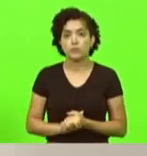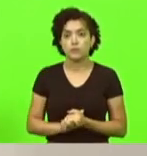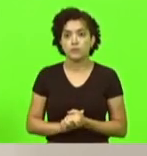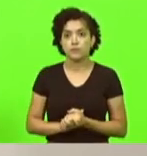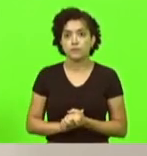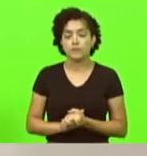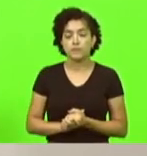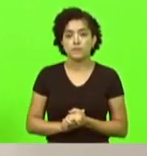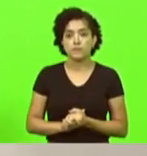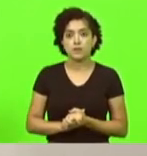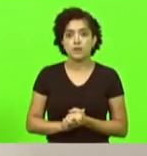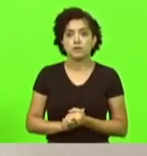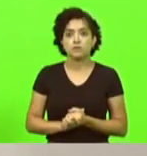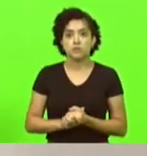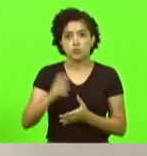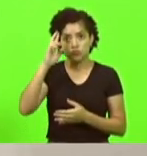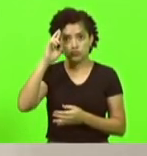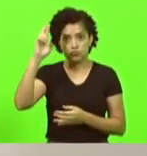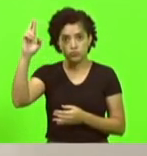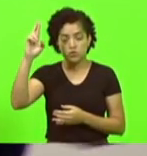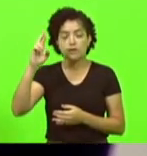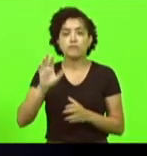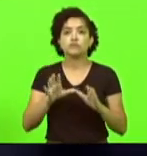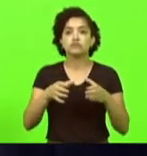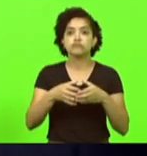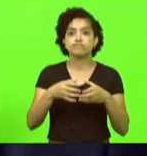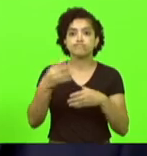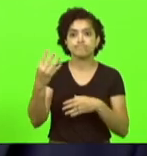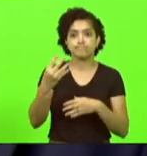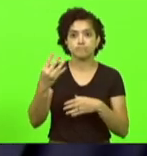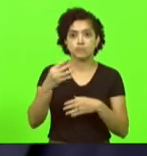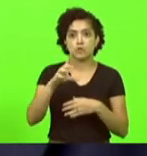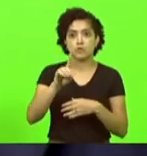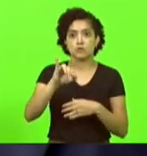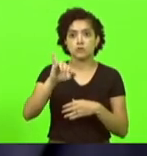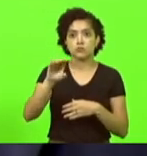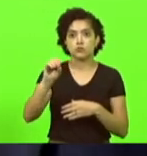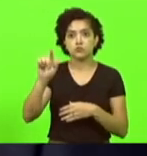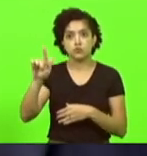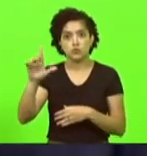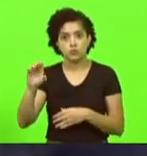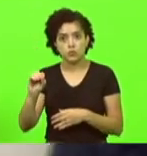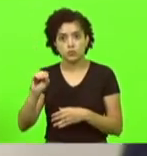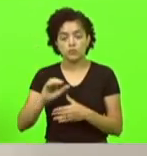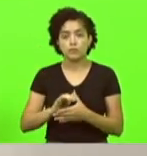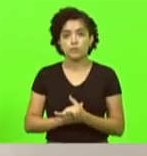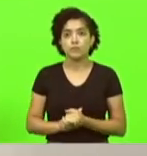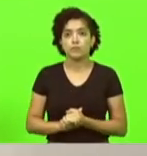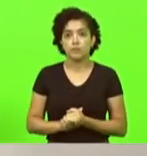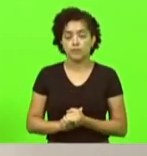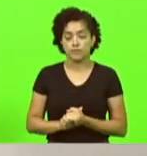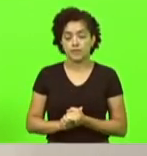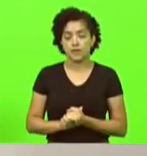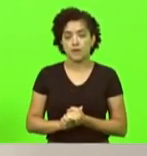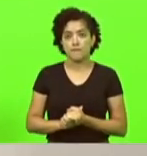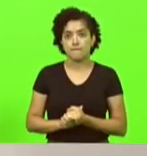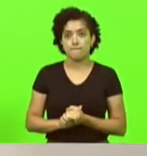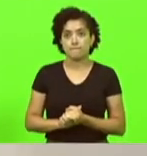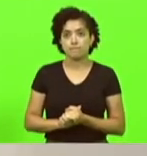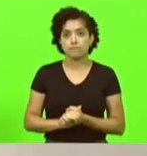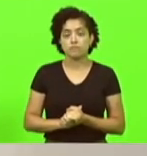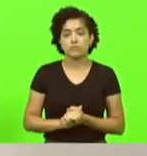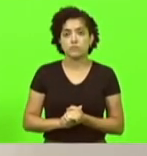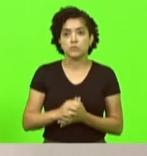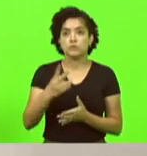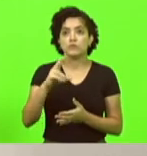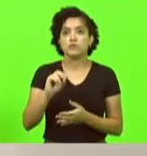o comandante do 4º Batalhão da Polícia Militar de Santa Catarina Diogo cidral de Lima o comandante do 20º